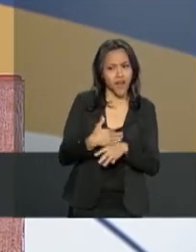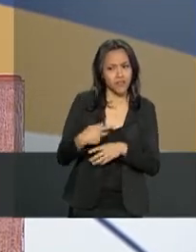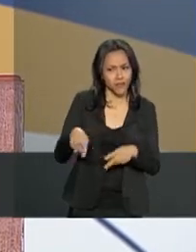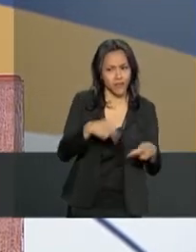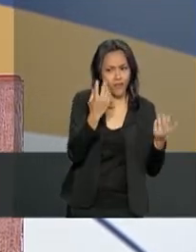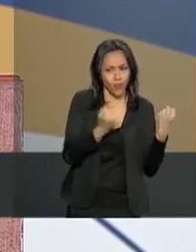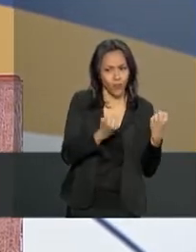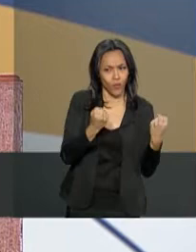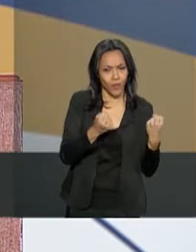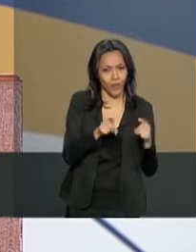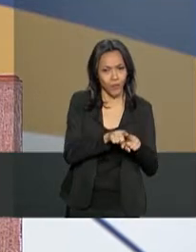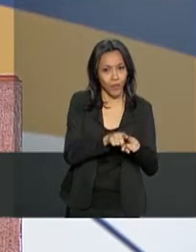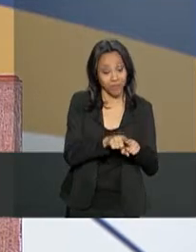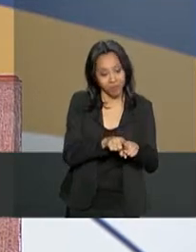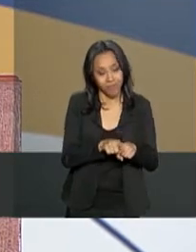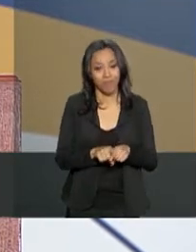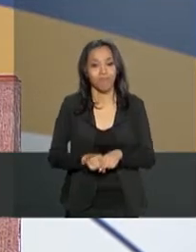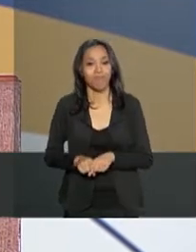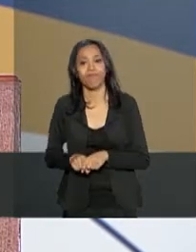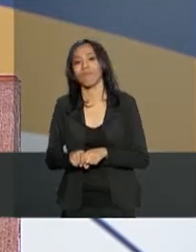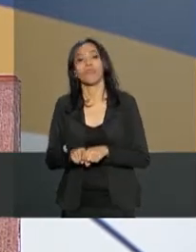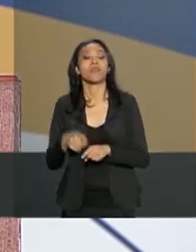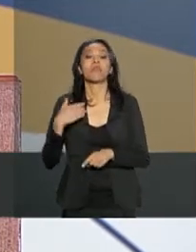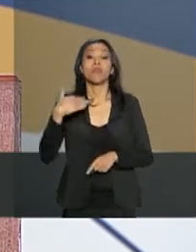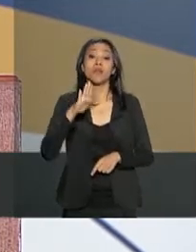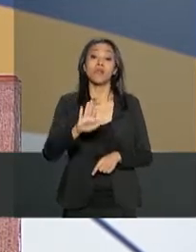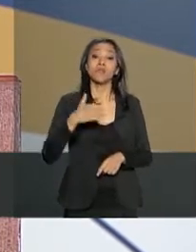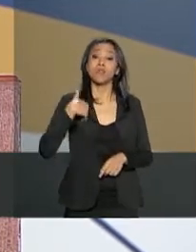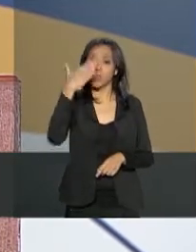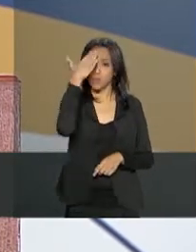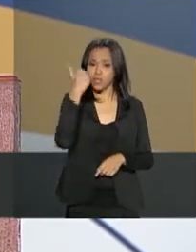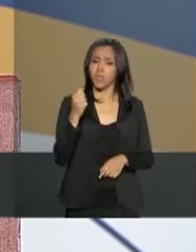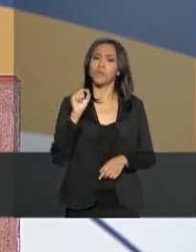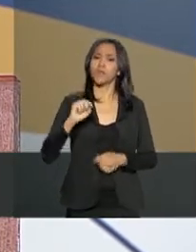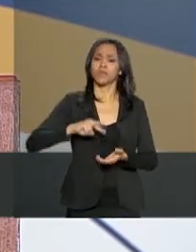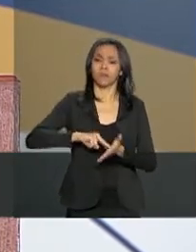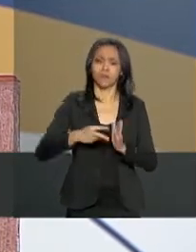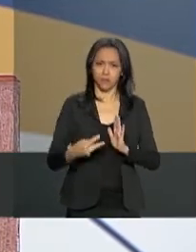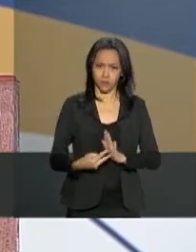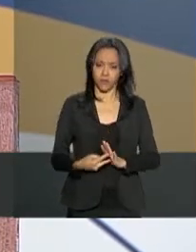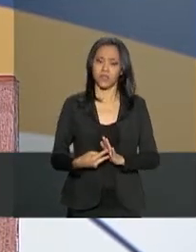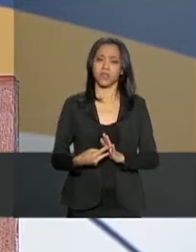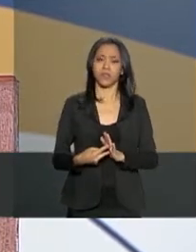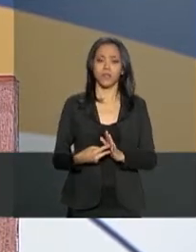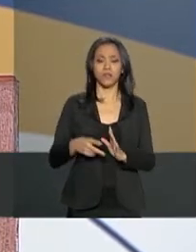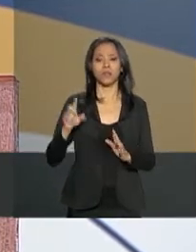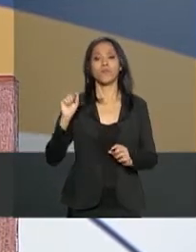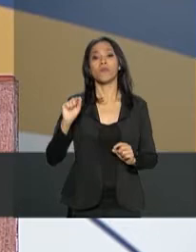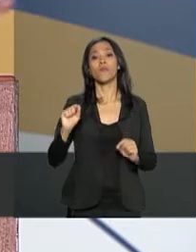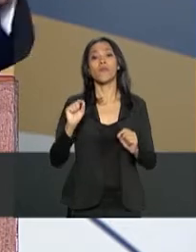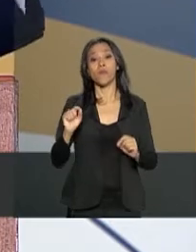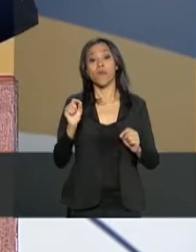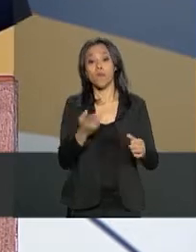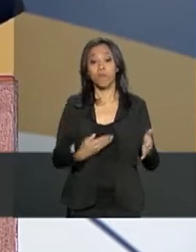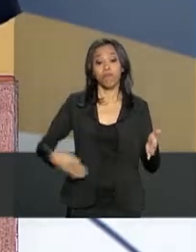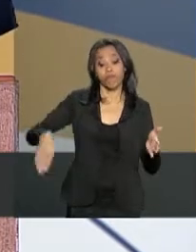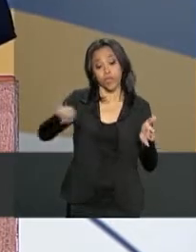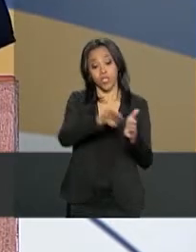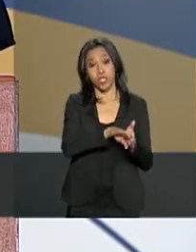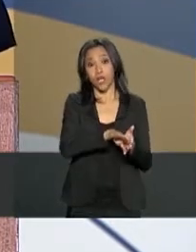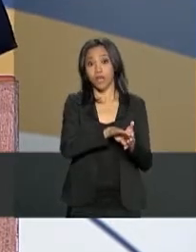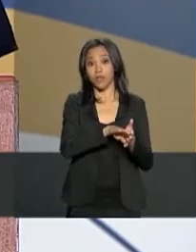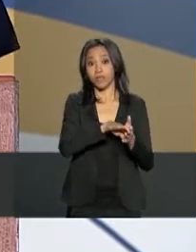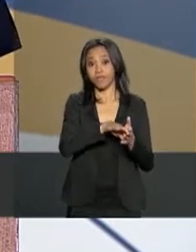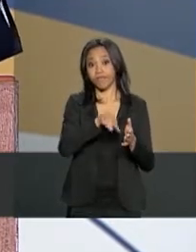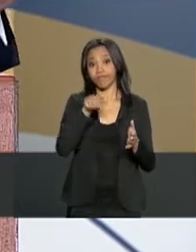eu mas eu sei o que significa eu sei o que significa a chegada de um ônibus nestes que eu